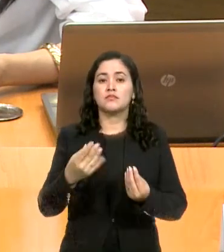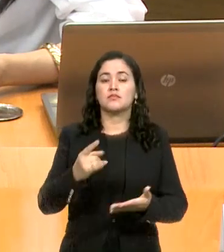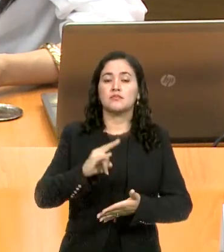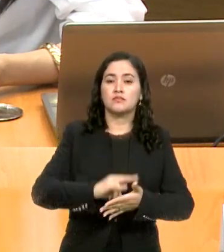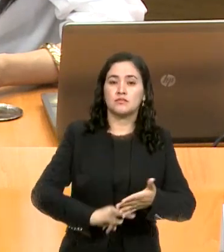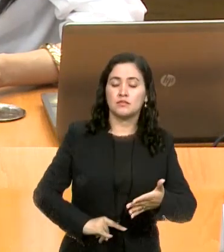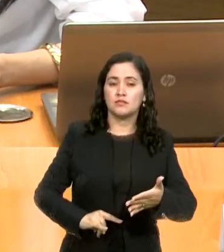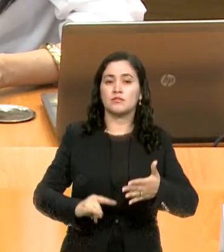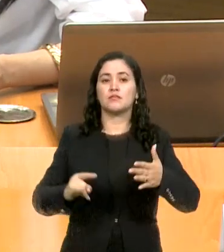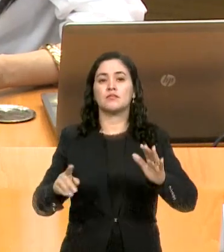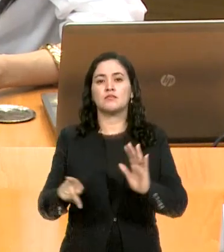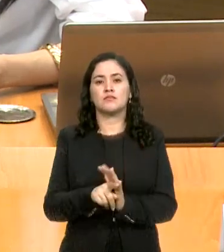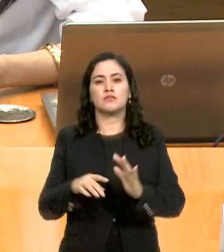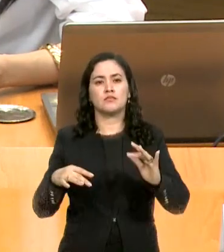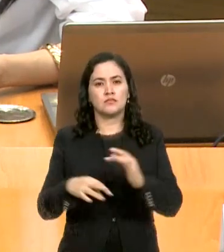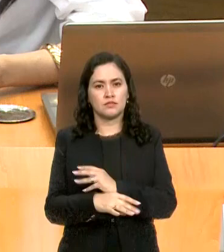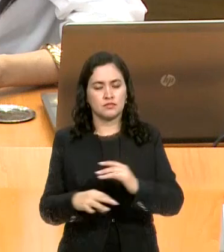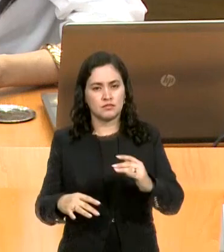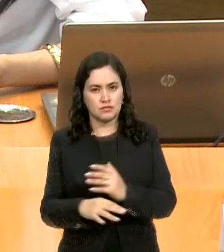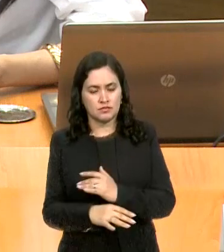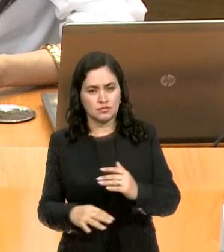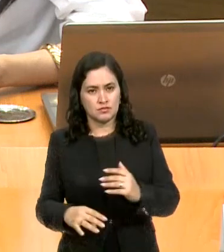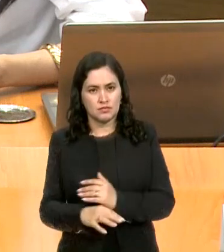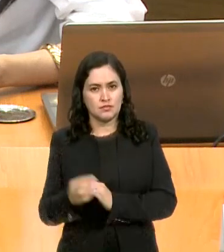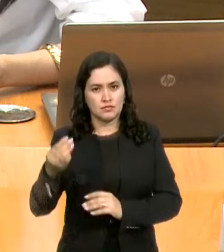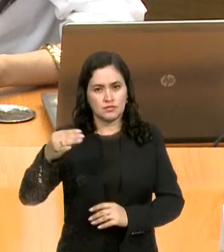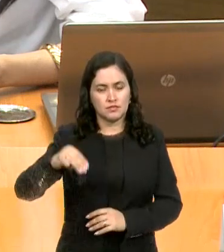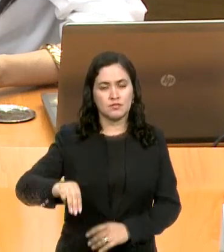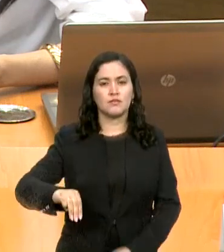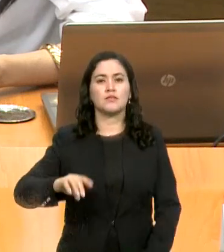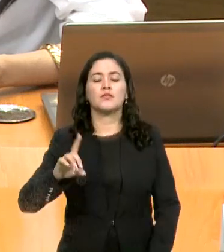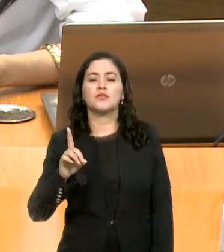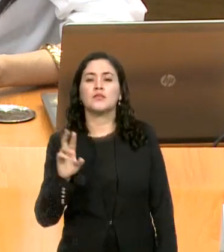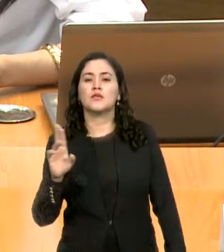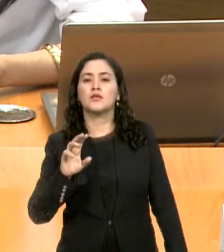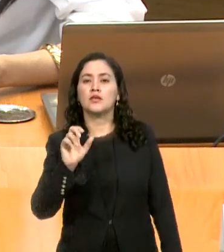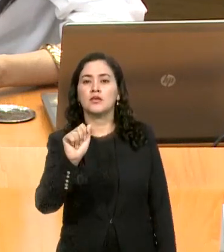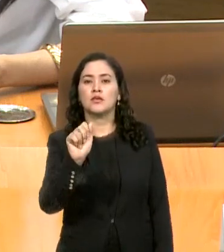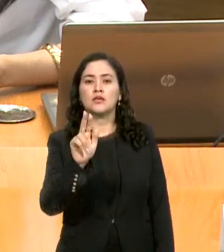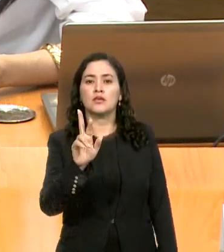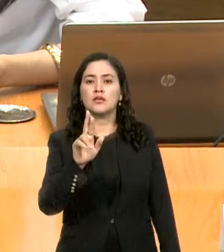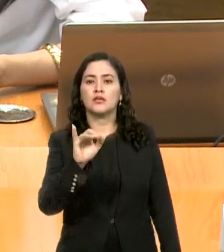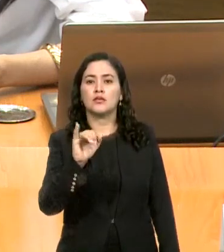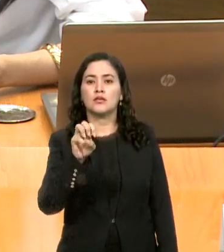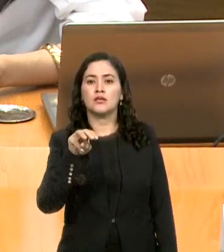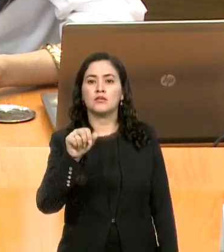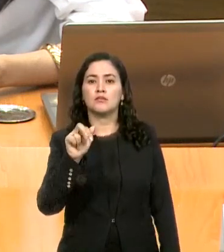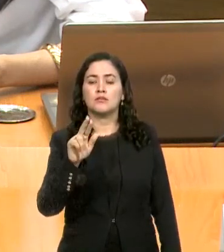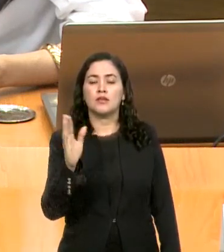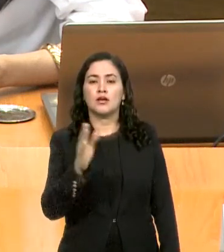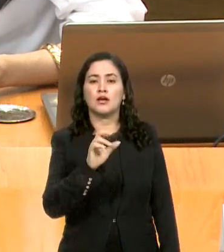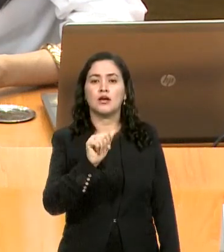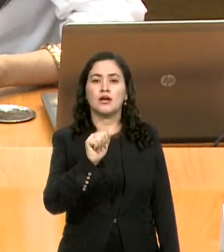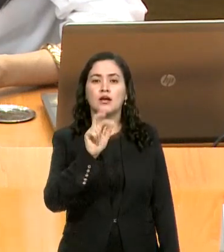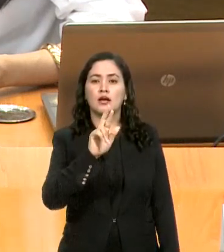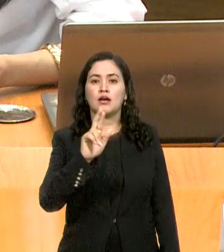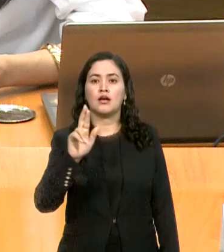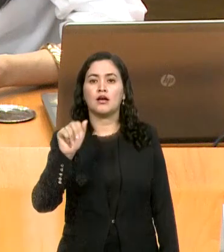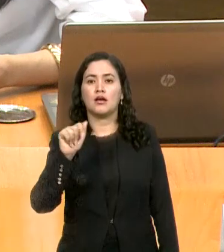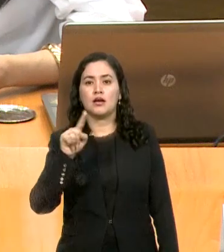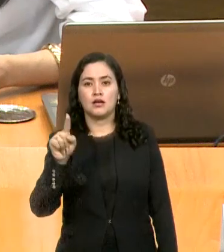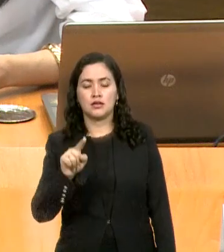de cidadão maranhense ao doutor Aurimar de Andrade Arraes Sobrinho. Com parecer favorável da Comissão